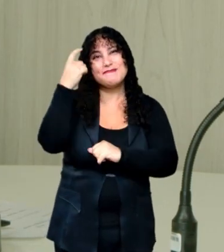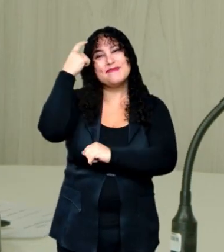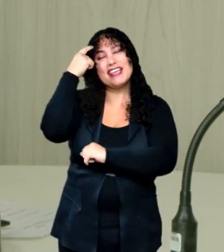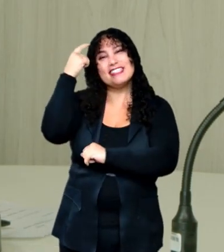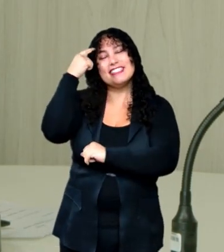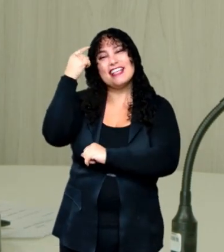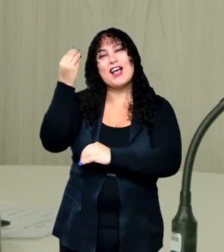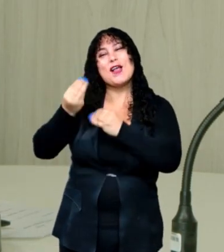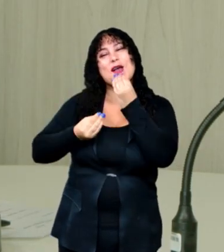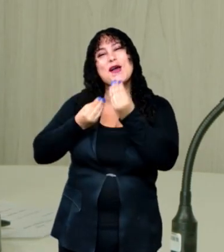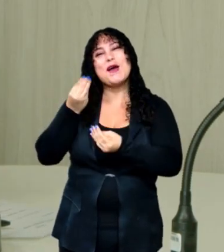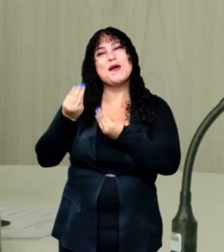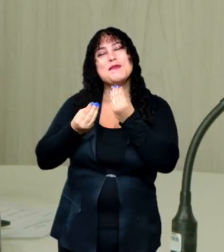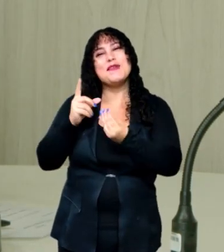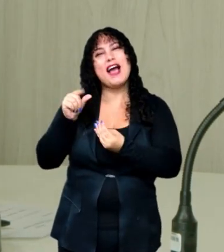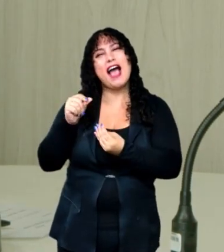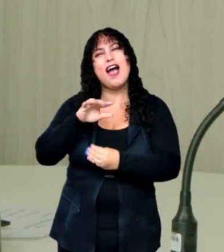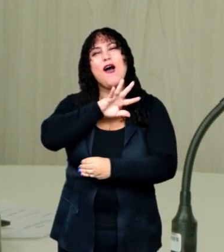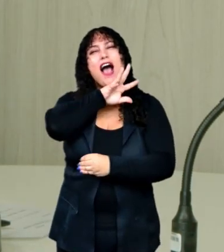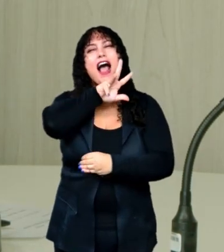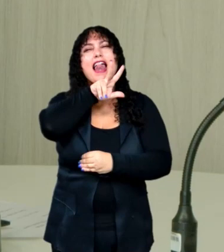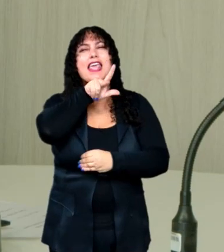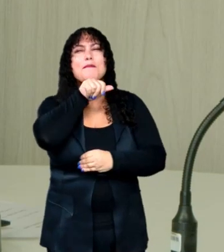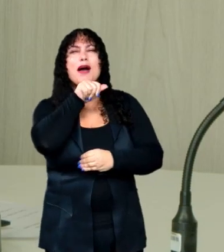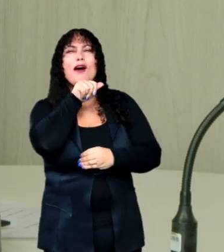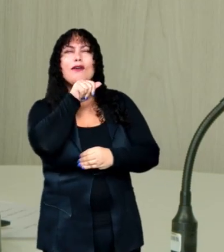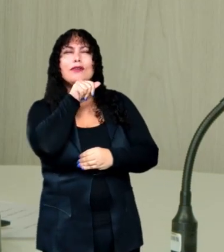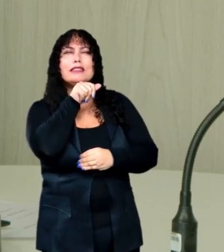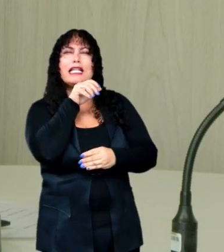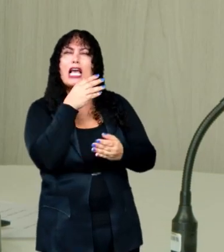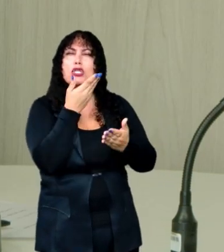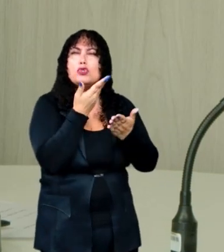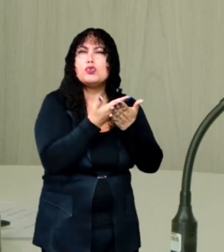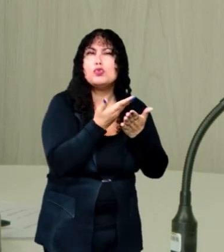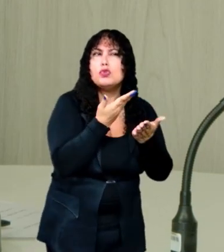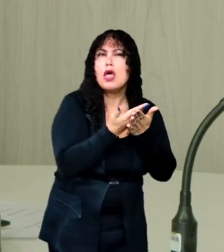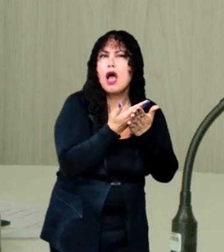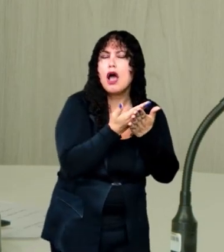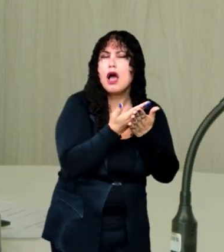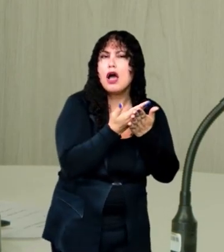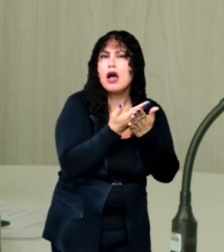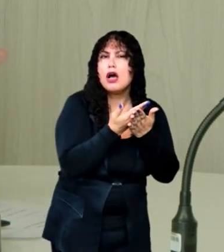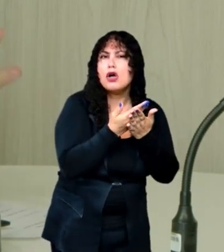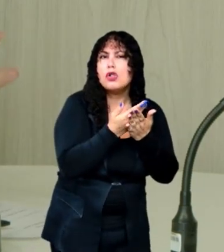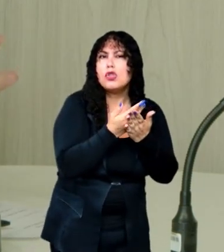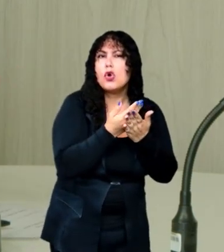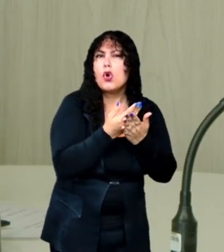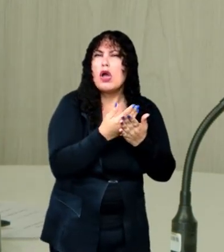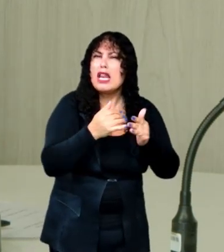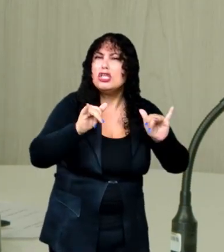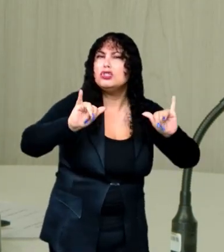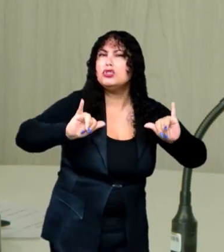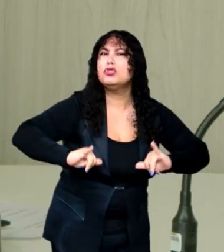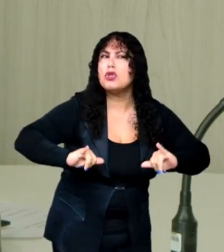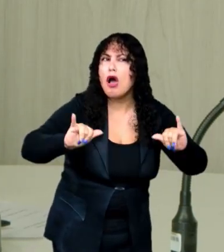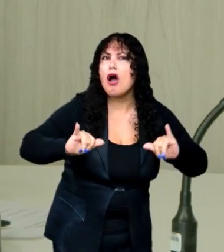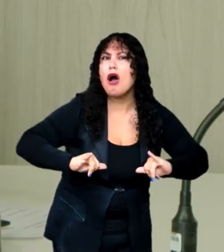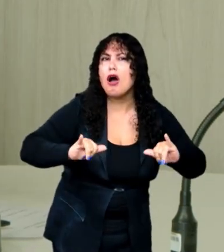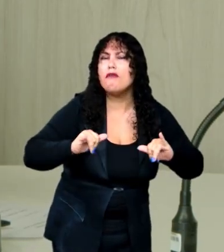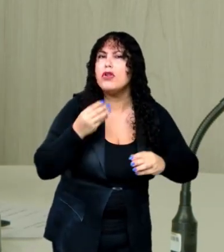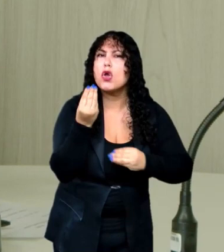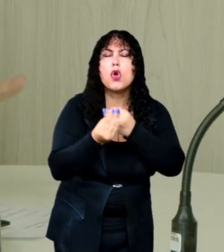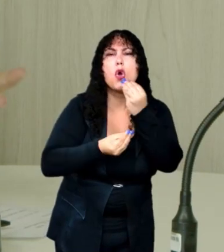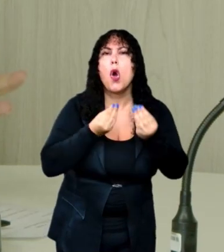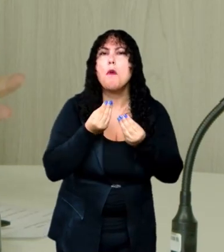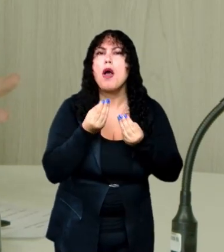assim, será que um animal que está ali para estudo, ou que ele sofre, como é que